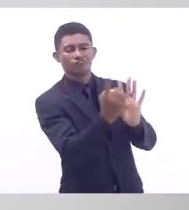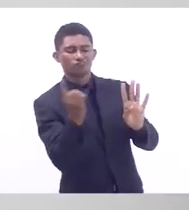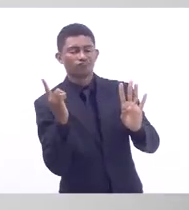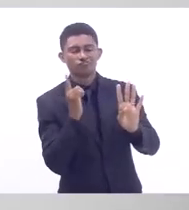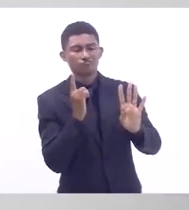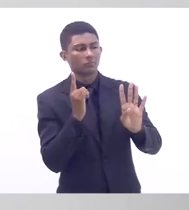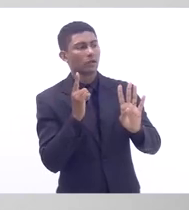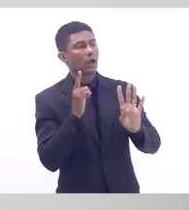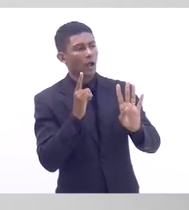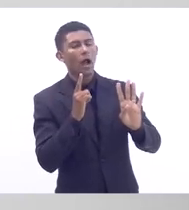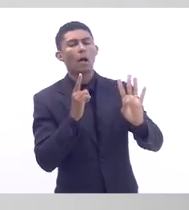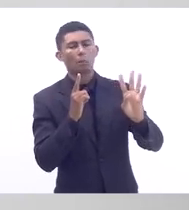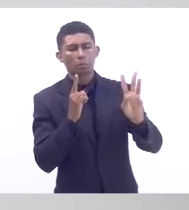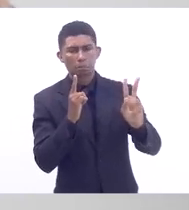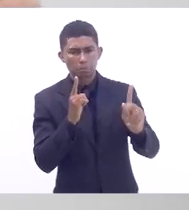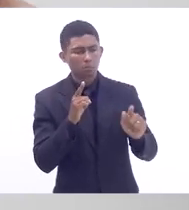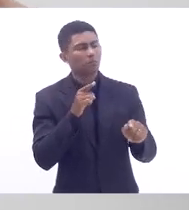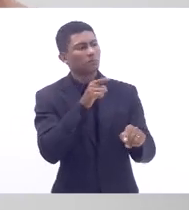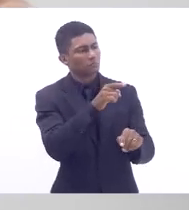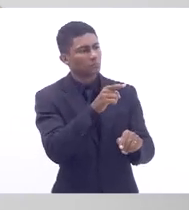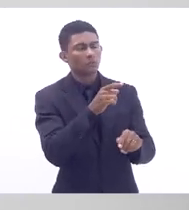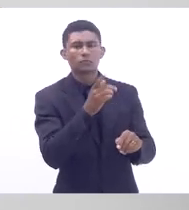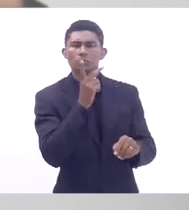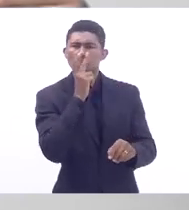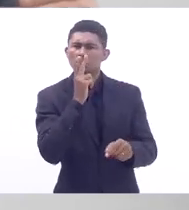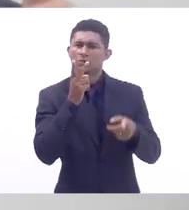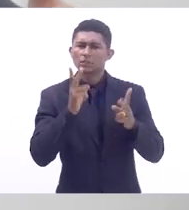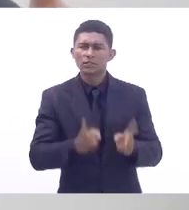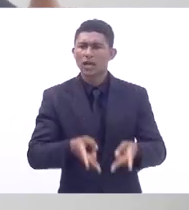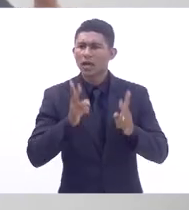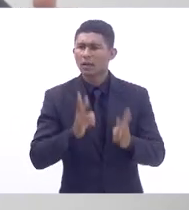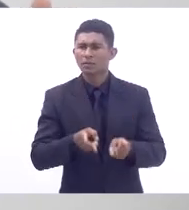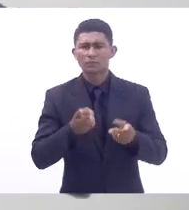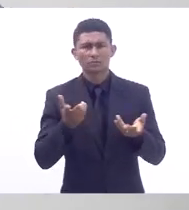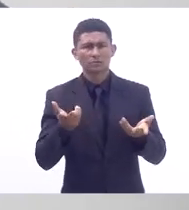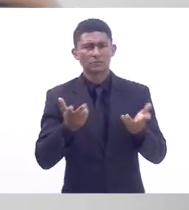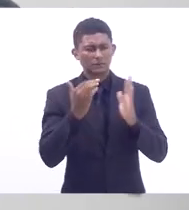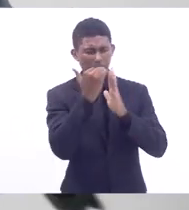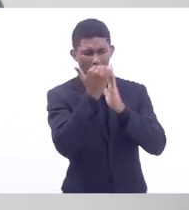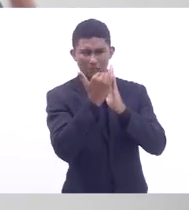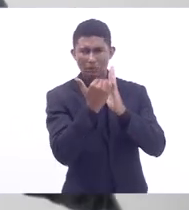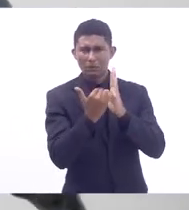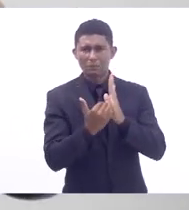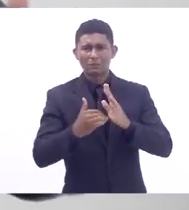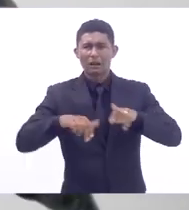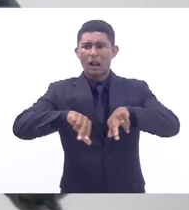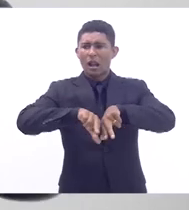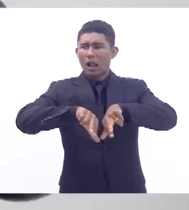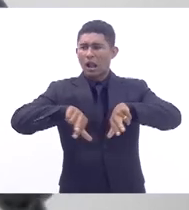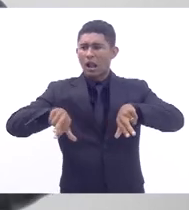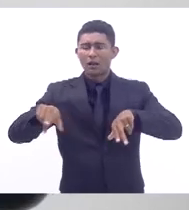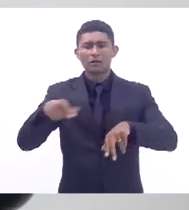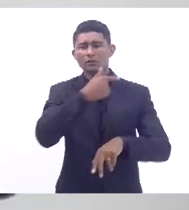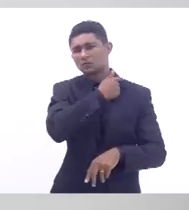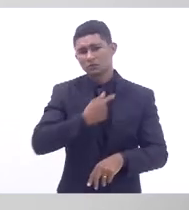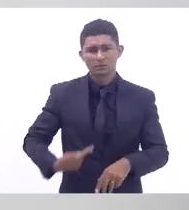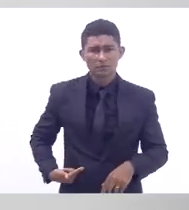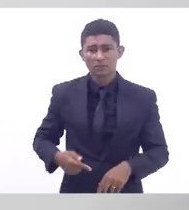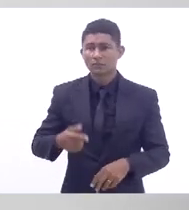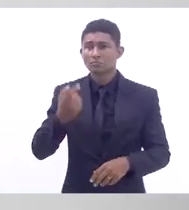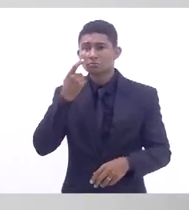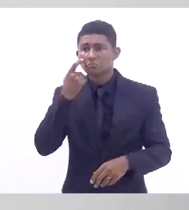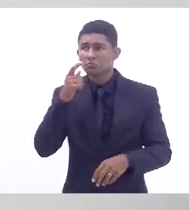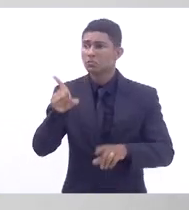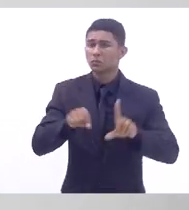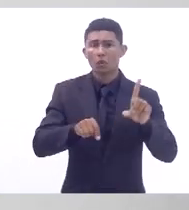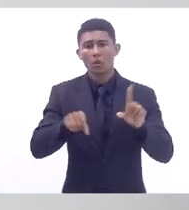despacho vão acontecendo vai parece sempre que a gente tá com uma fila né uma lista enorme de Despachos para fazer com o governo e que você tem que escolher